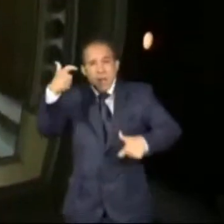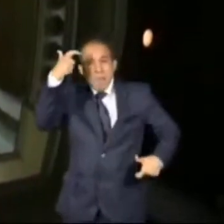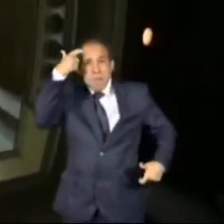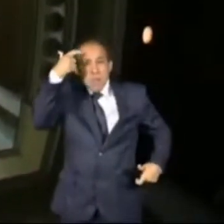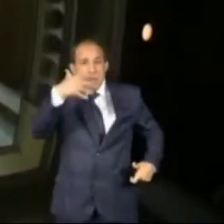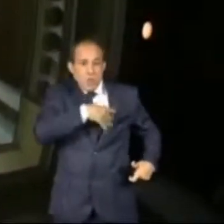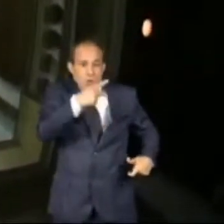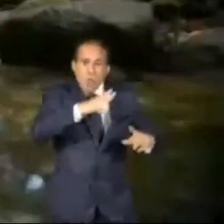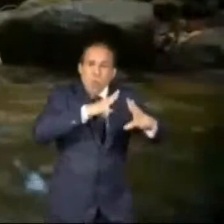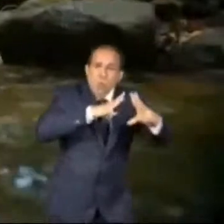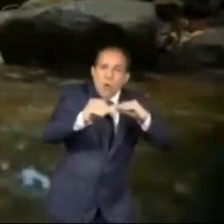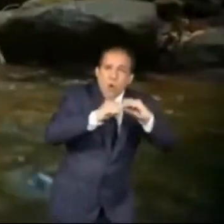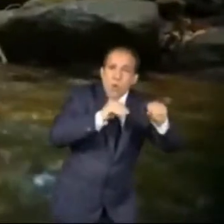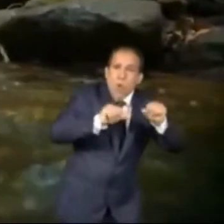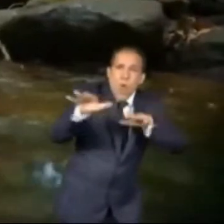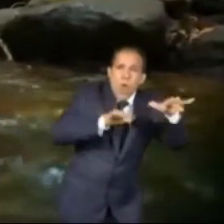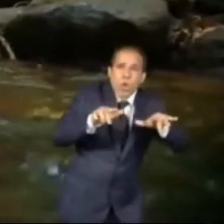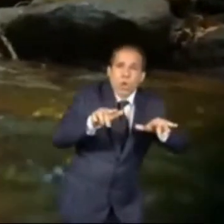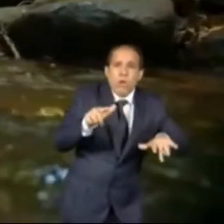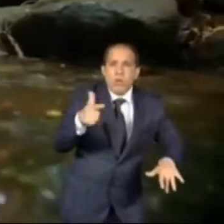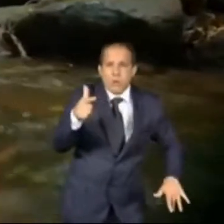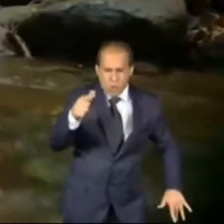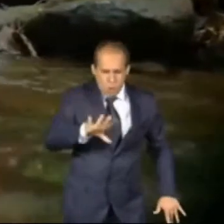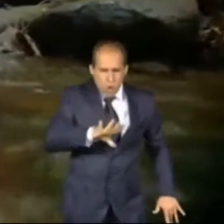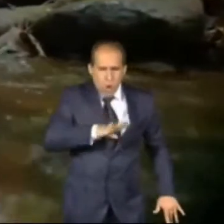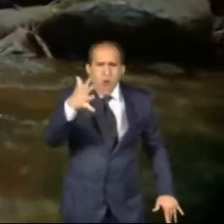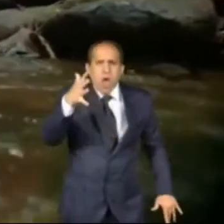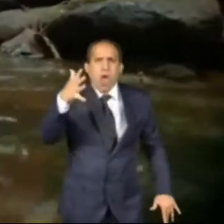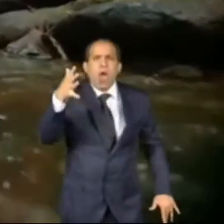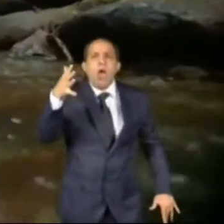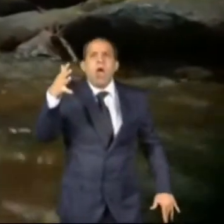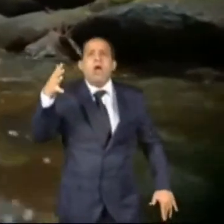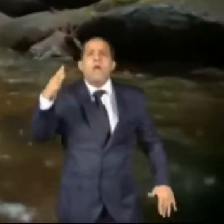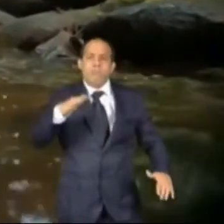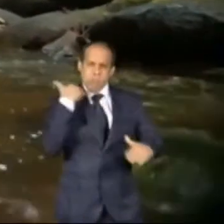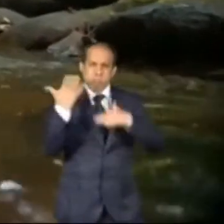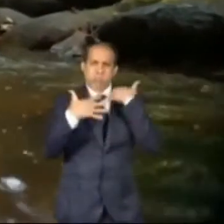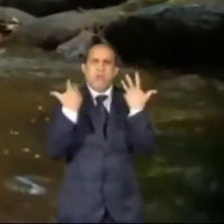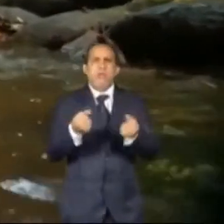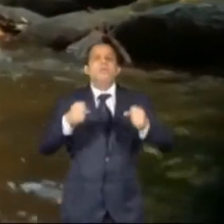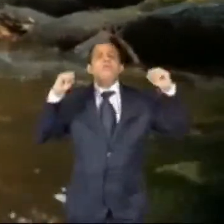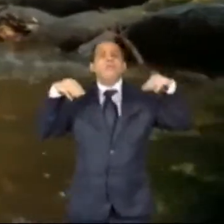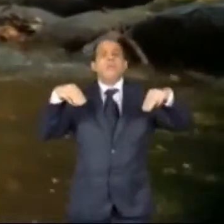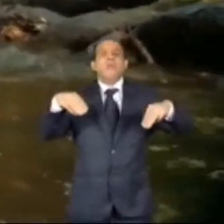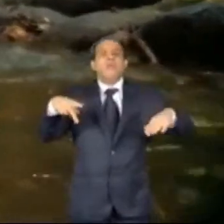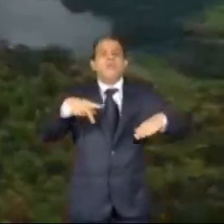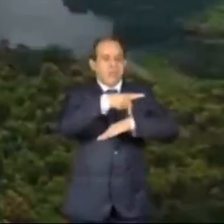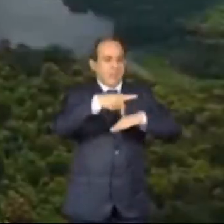Filho teu não pode lutar, que tem que agora a própria morte.